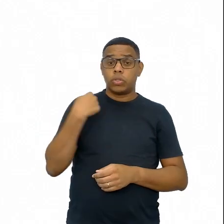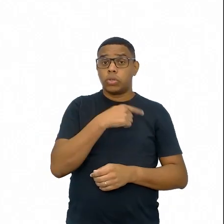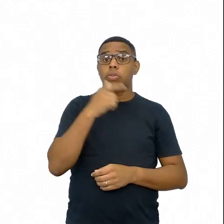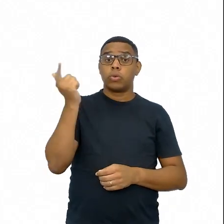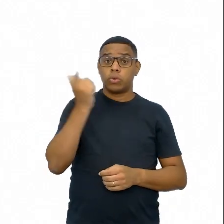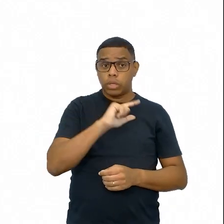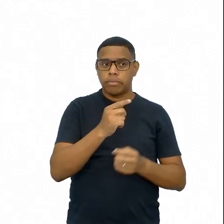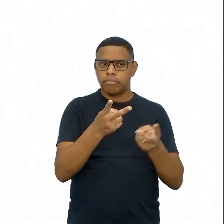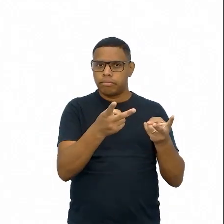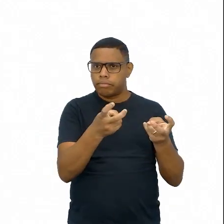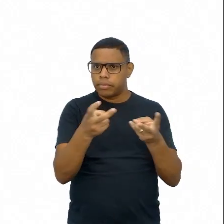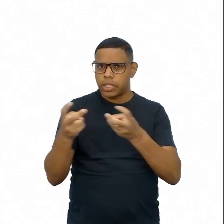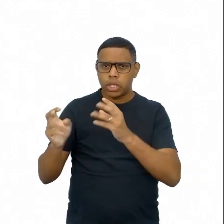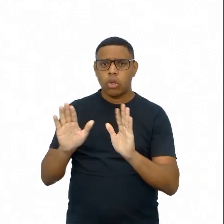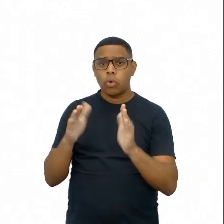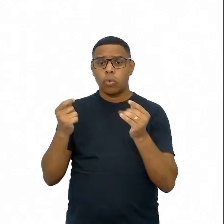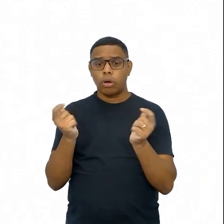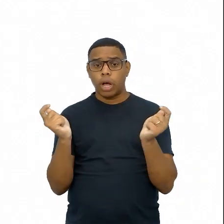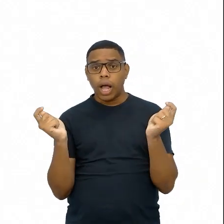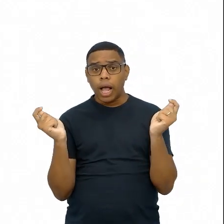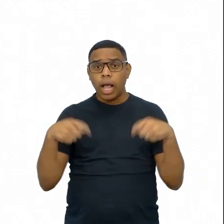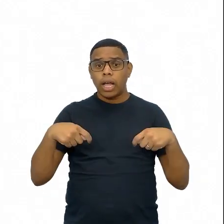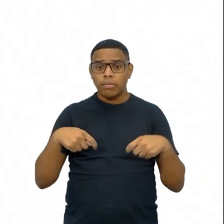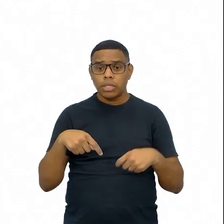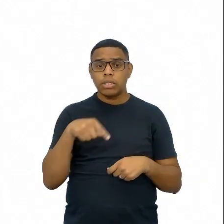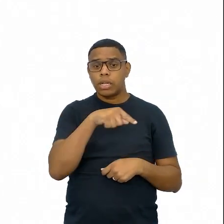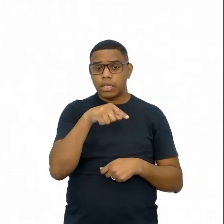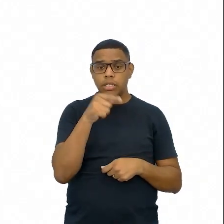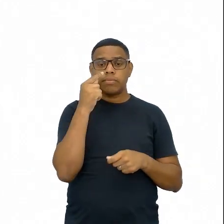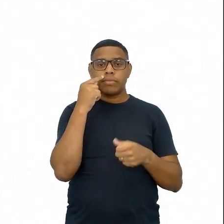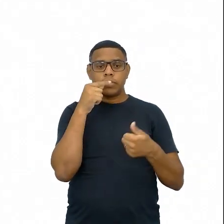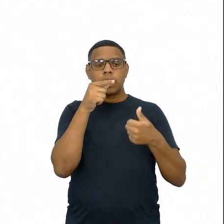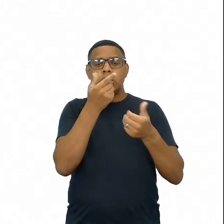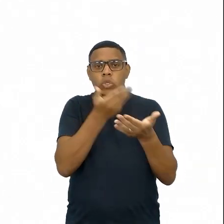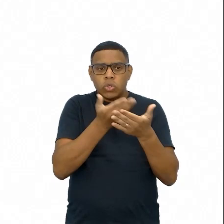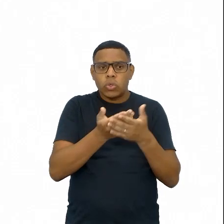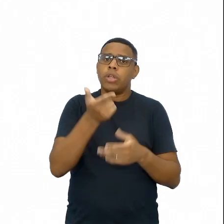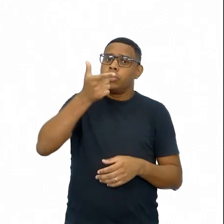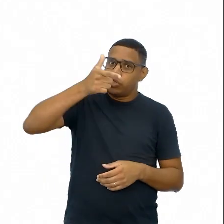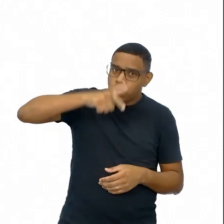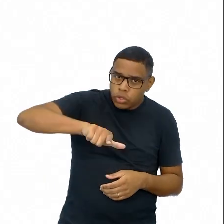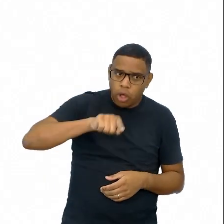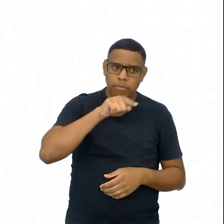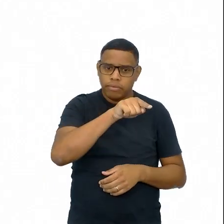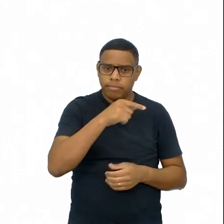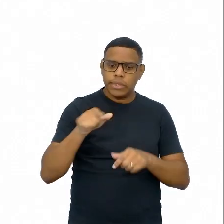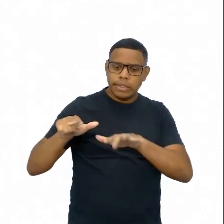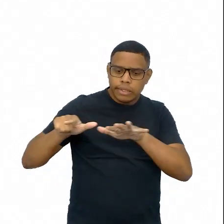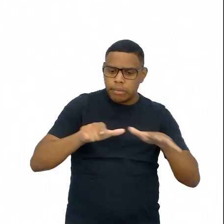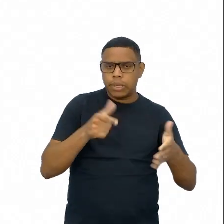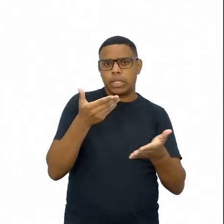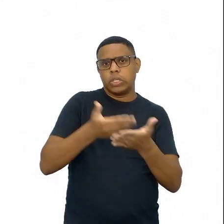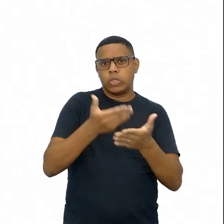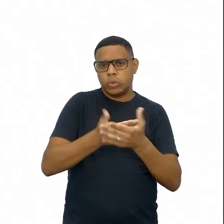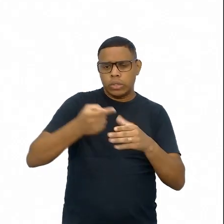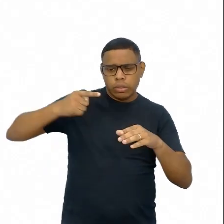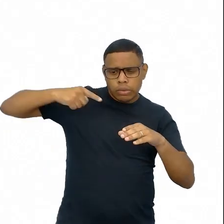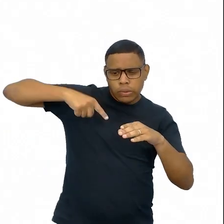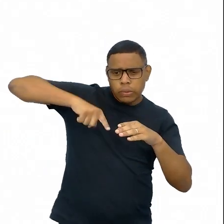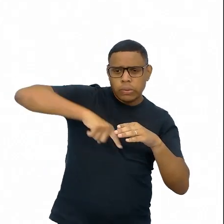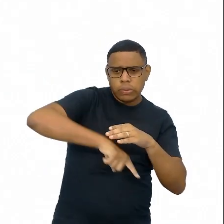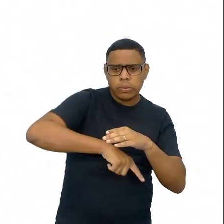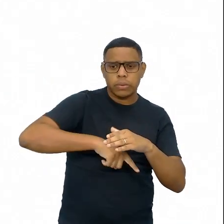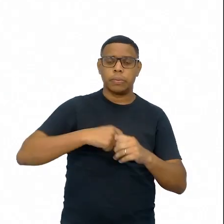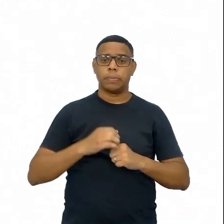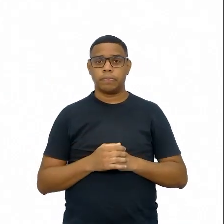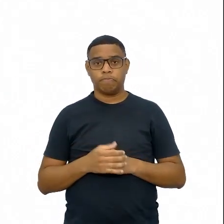né, levantar quais as habilidades que merecem ser revisitadas durante essa semana de estudos intensivos.